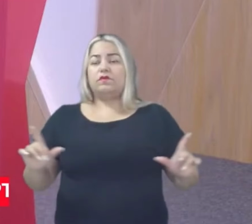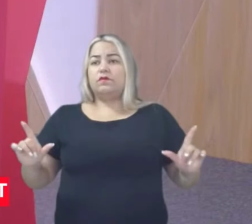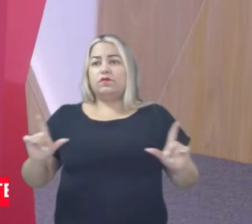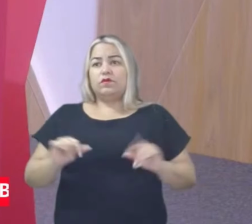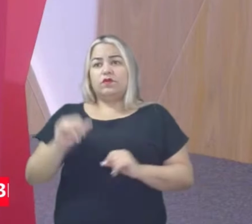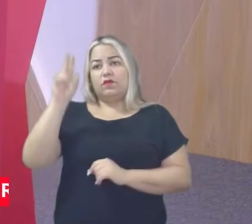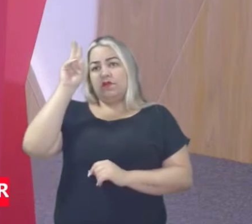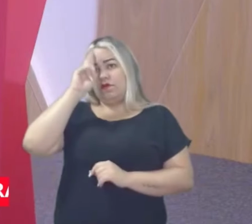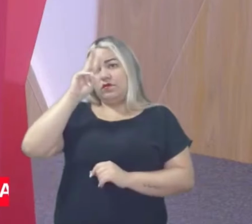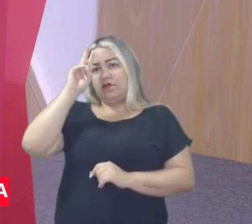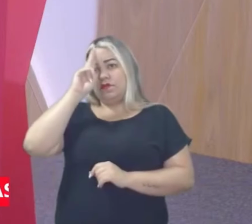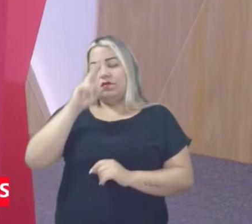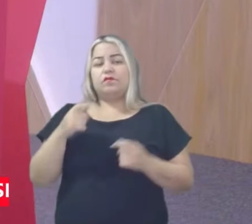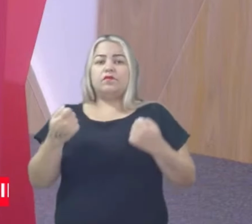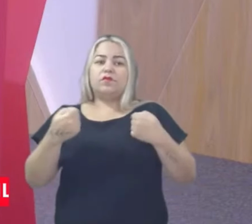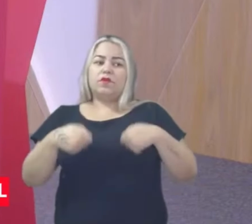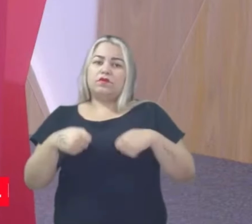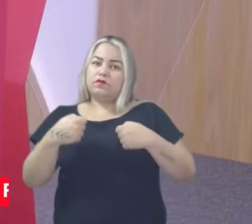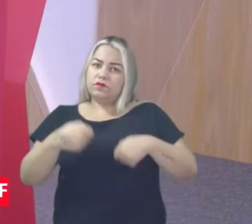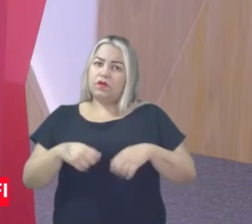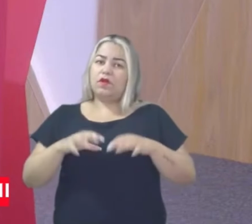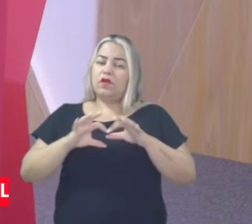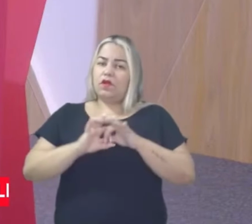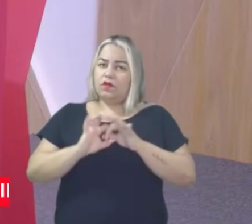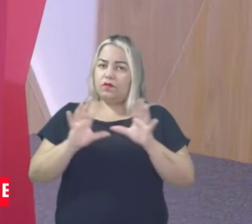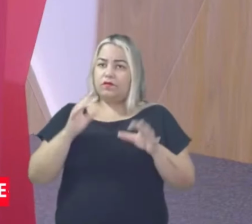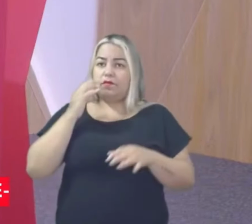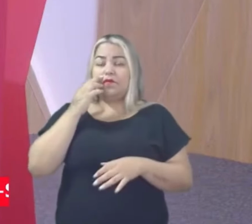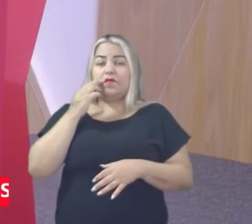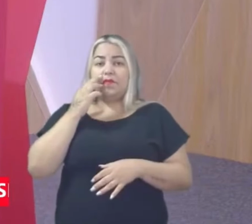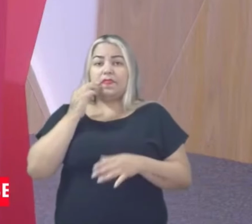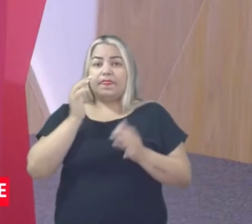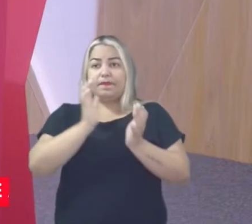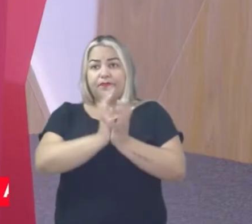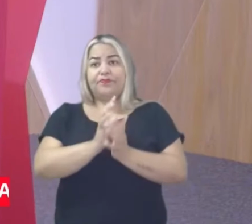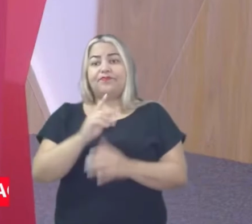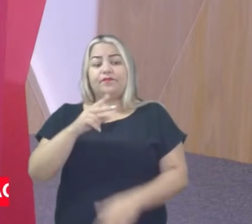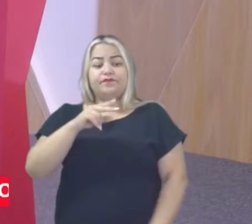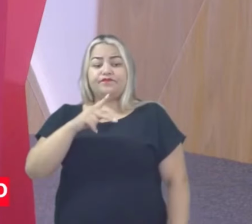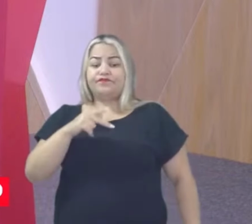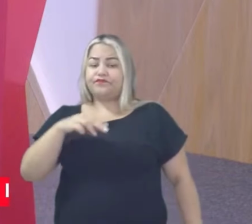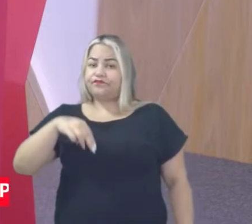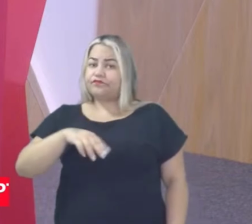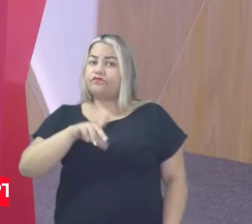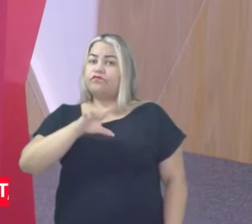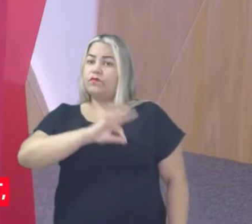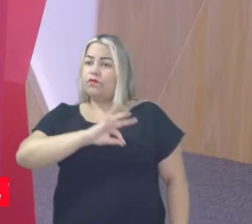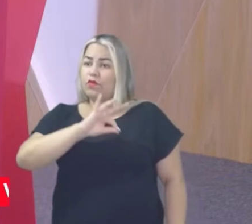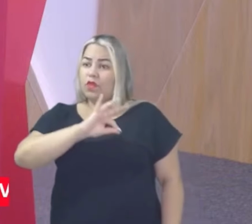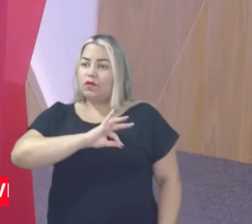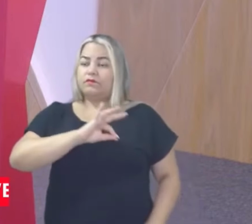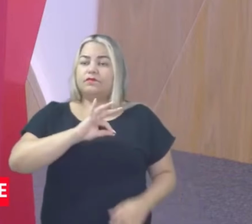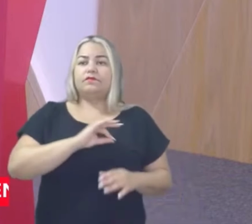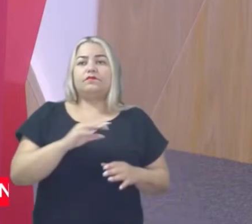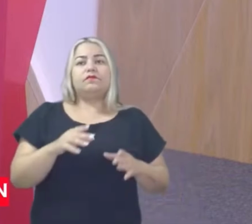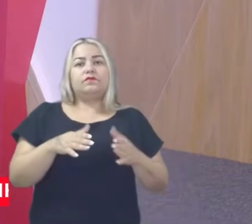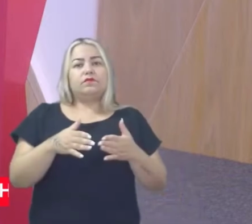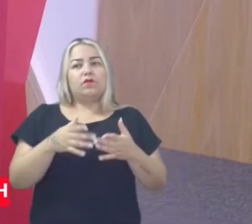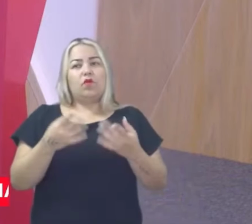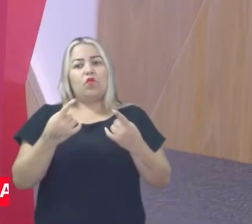que o corregedor precisando pedir autorização para o comando da PM para abrir uma apuração contra um